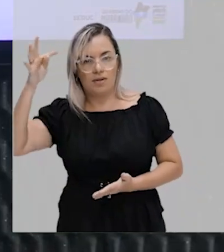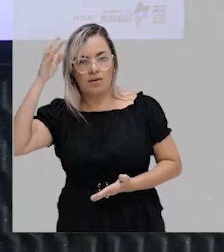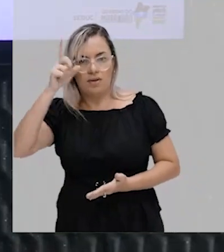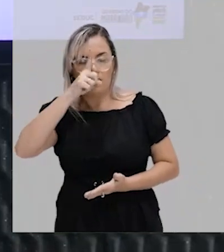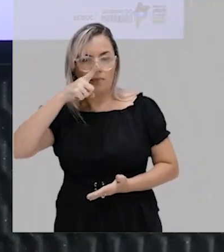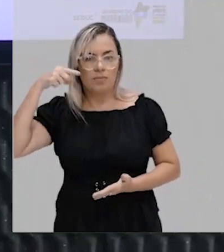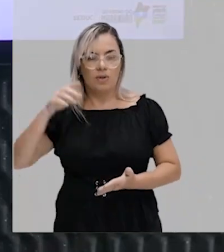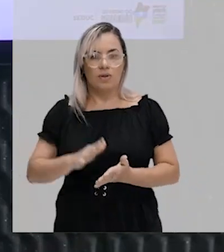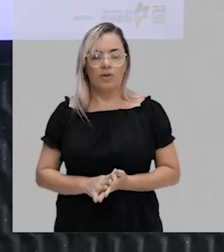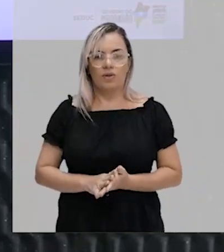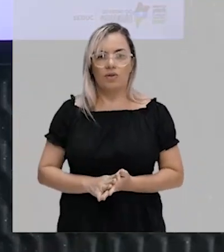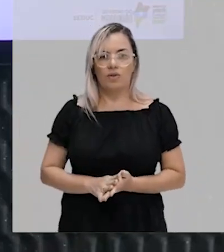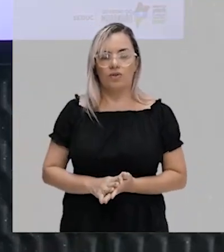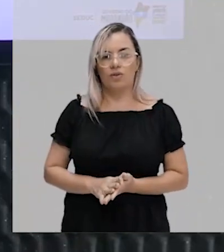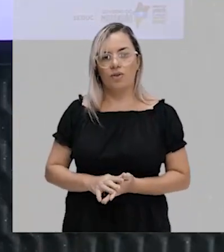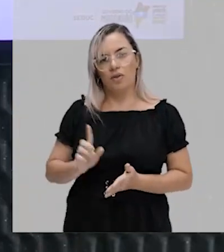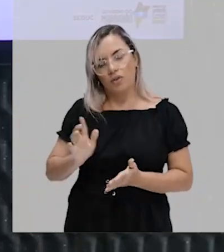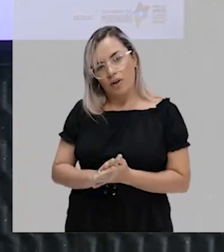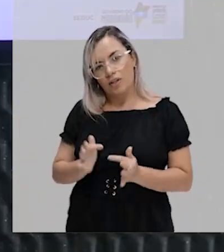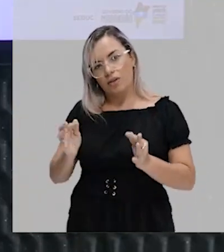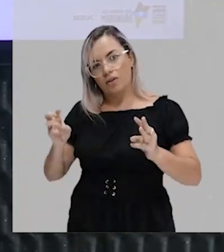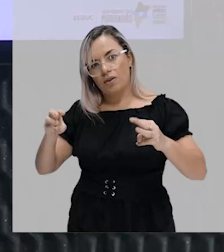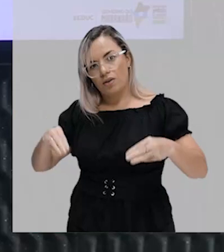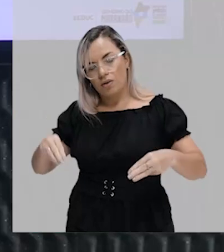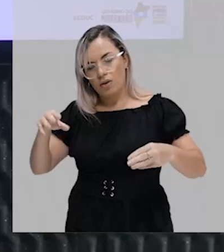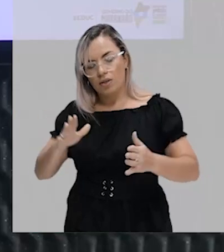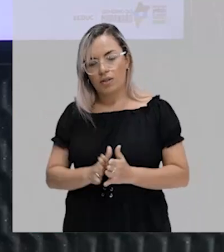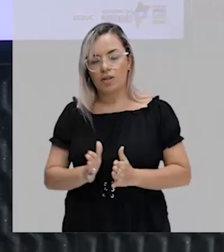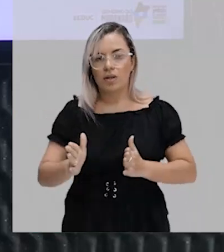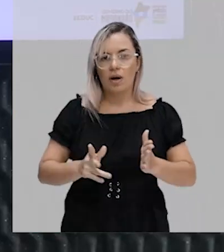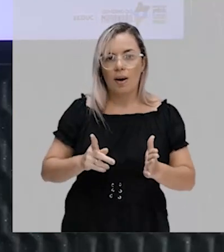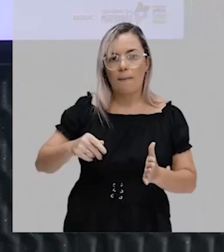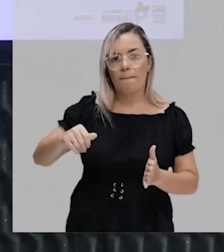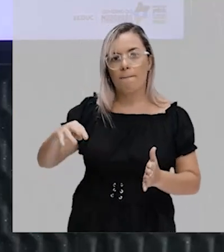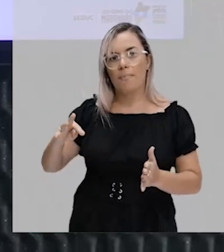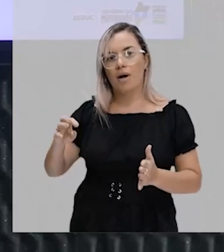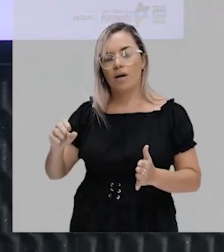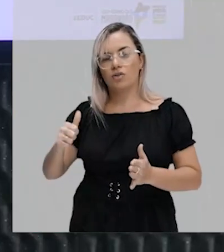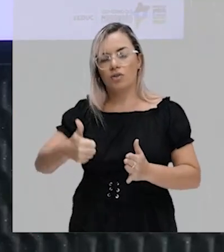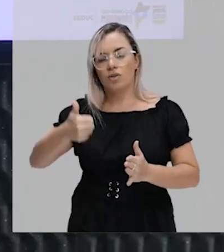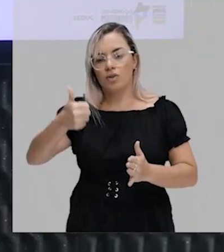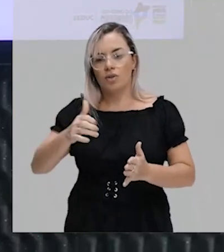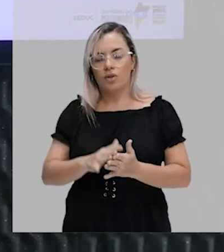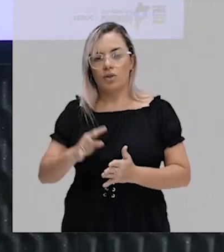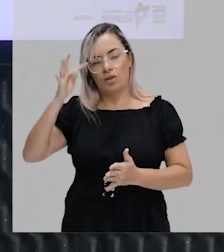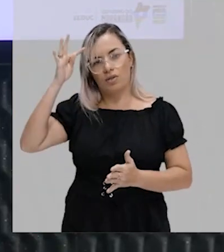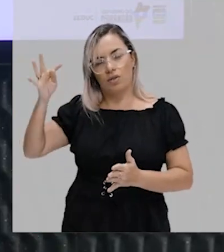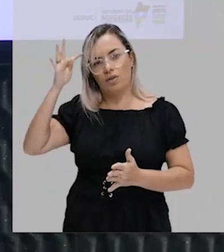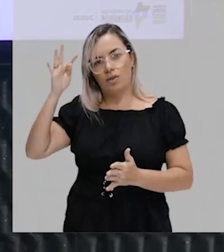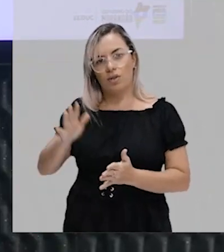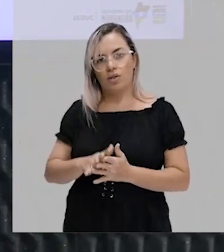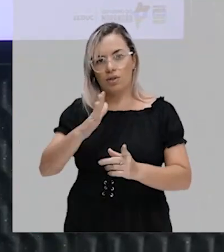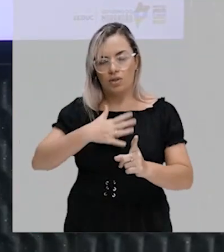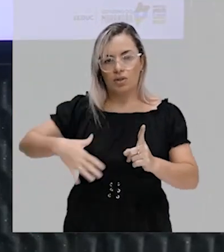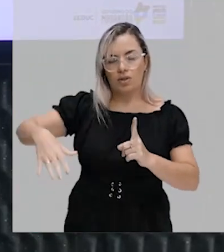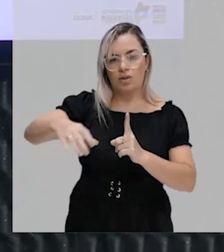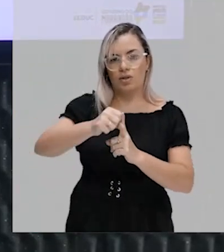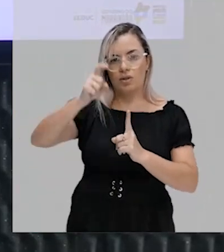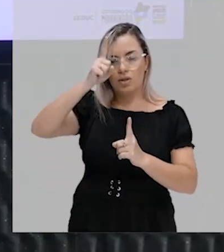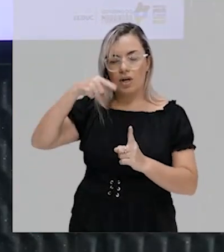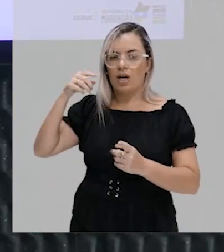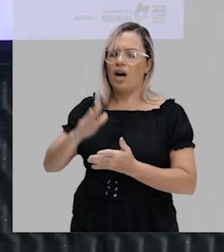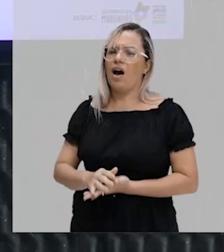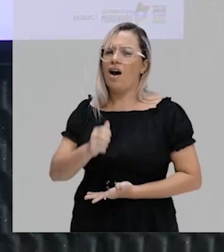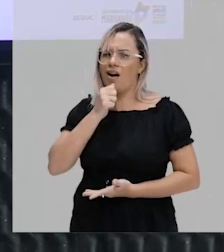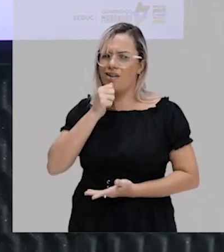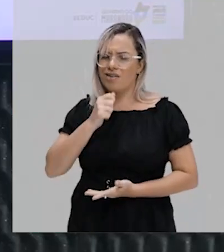Durkheim, a gente vai se despedindo dessa parte 1 das teorias sociológicas do Émile Durkheim. Ainda tem a parte 2, eu